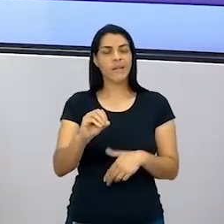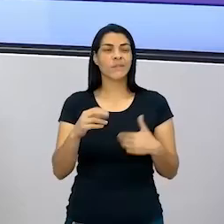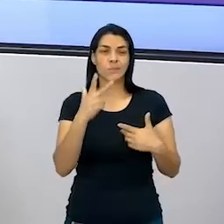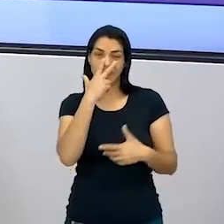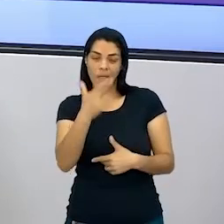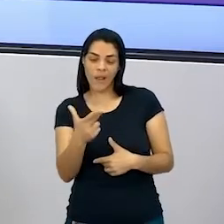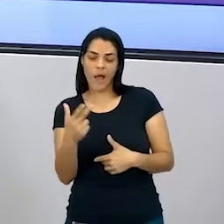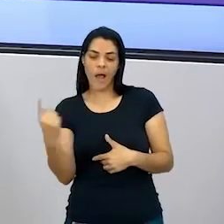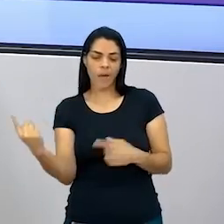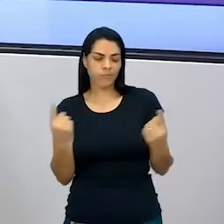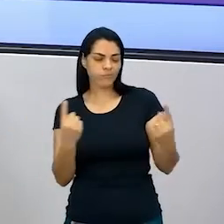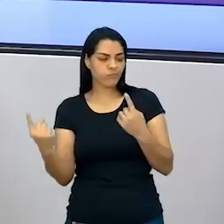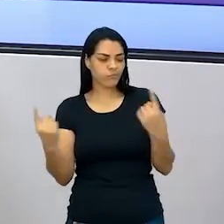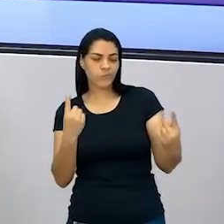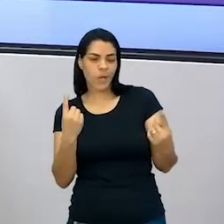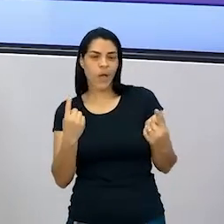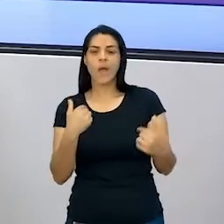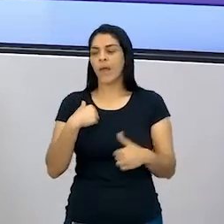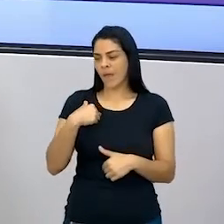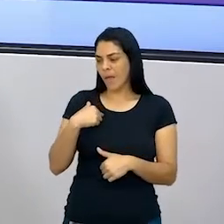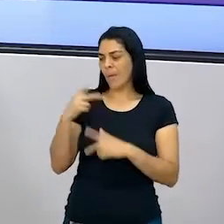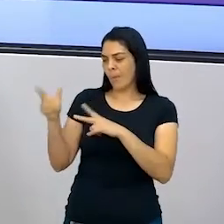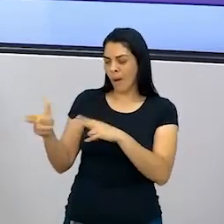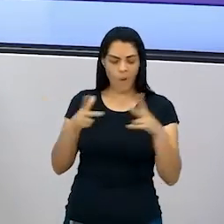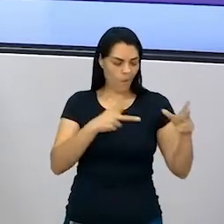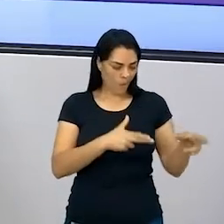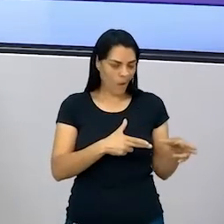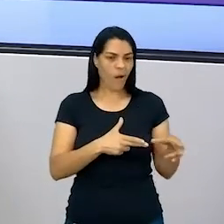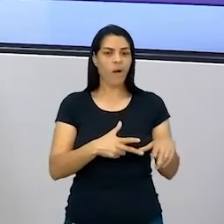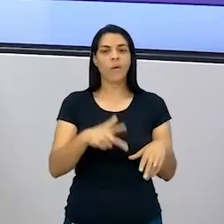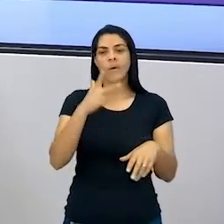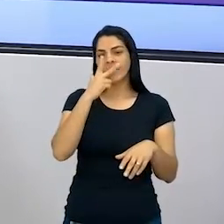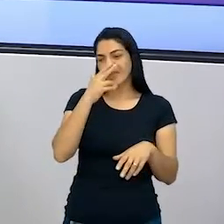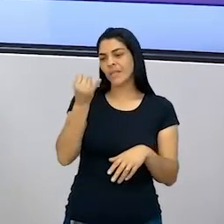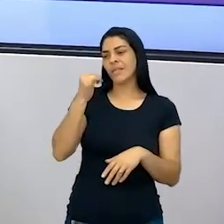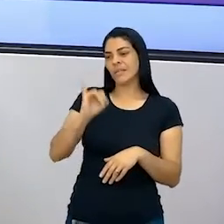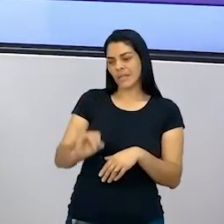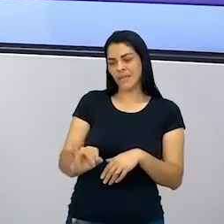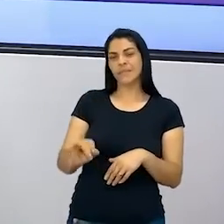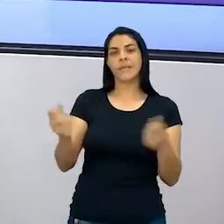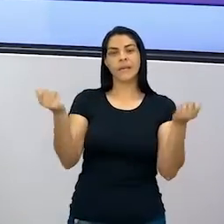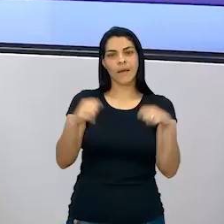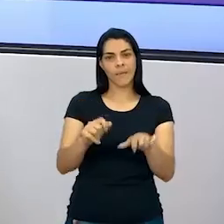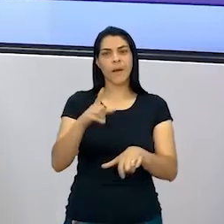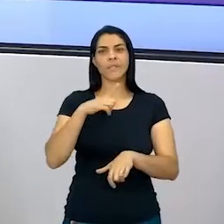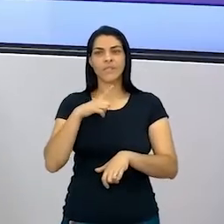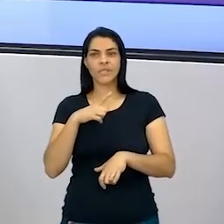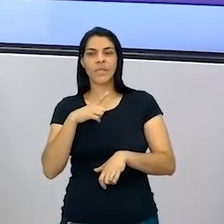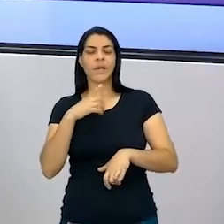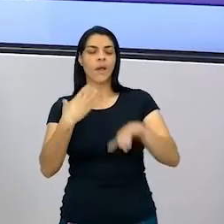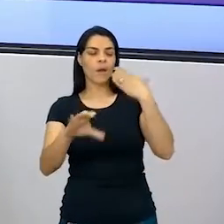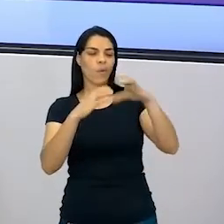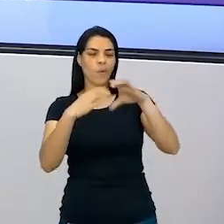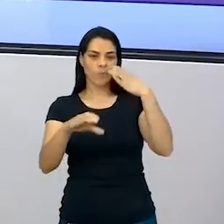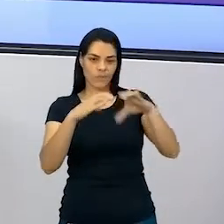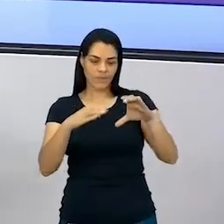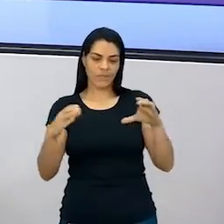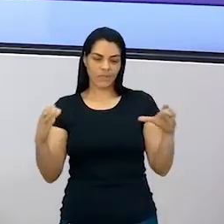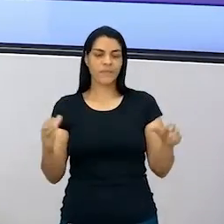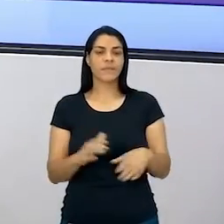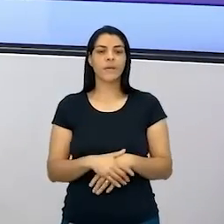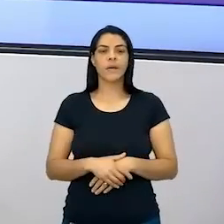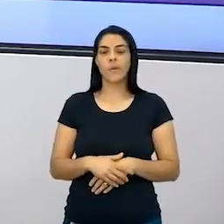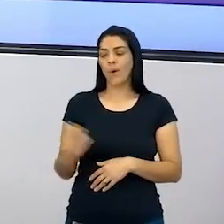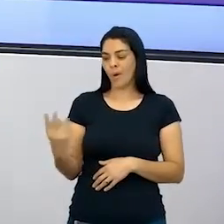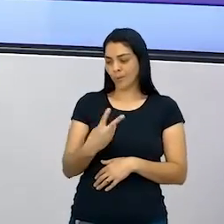encontramos naquela situação? Será que a gente chegou num consenso, teve uma comunicação parecida com esses dois alunos que conseguiram aí